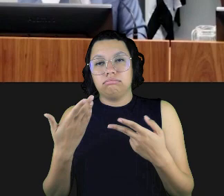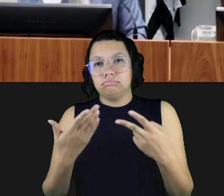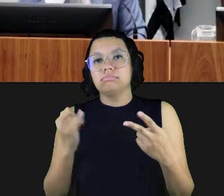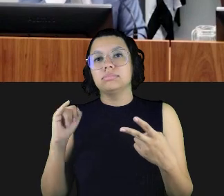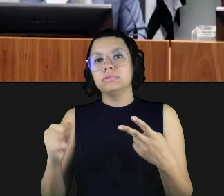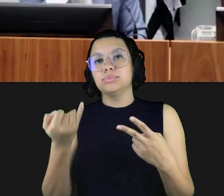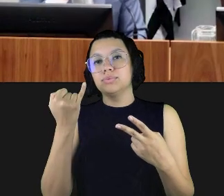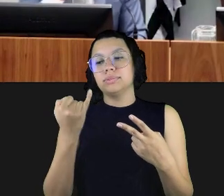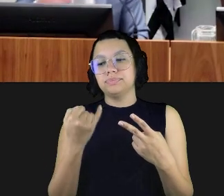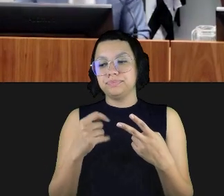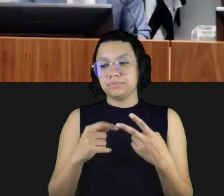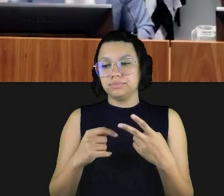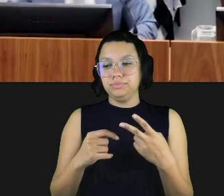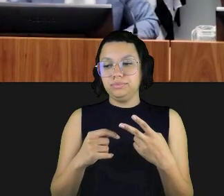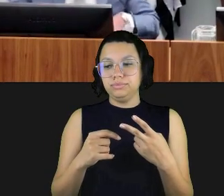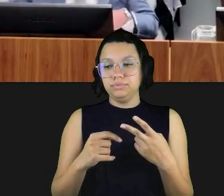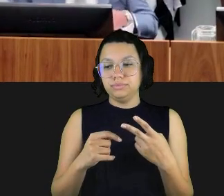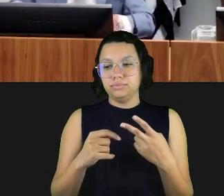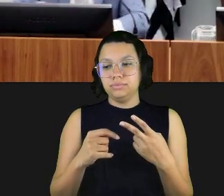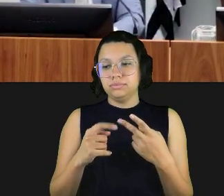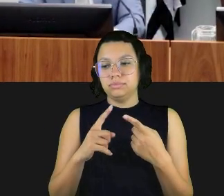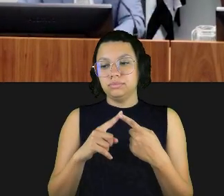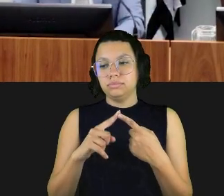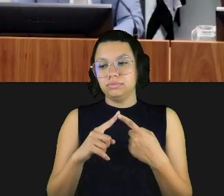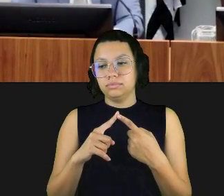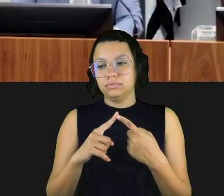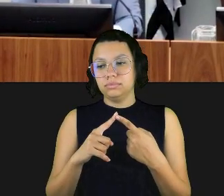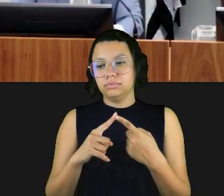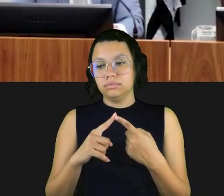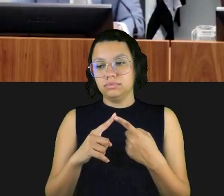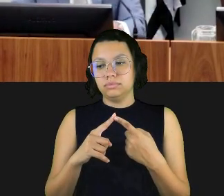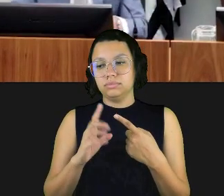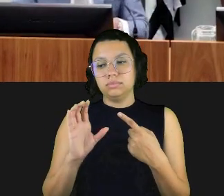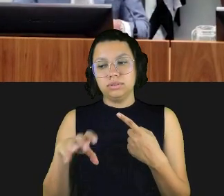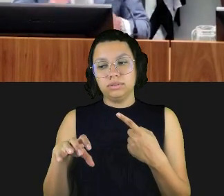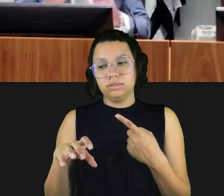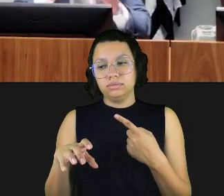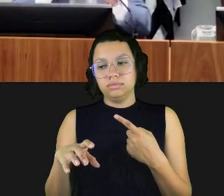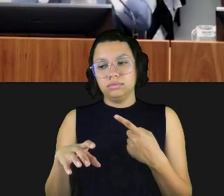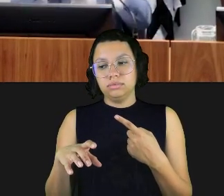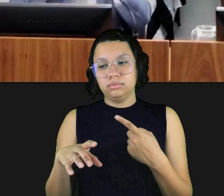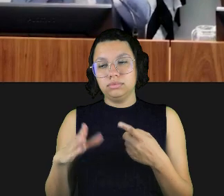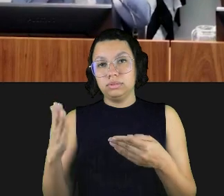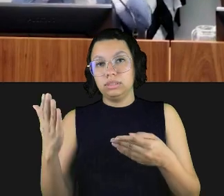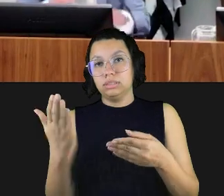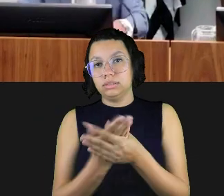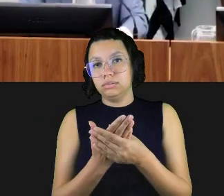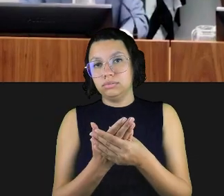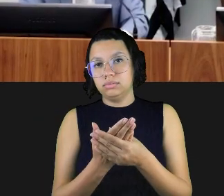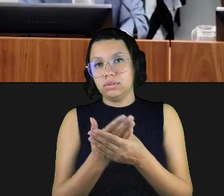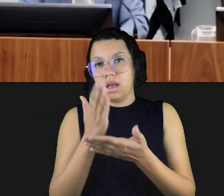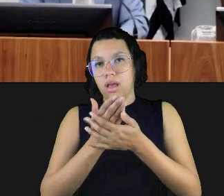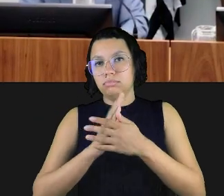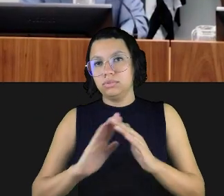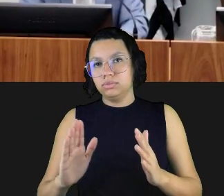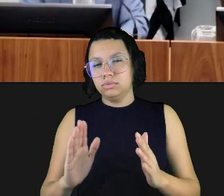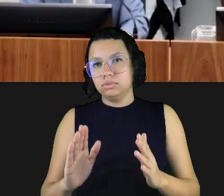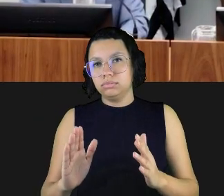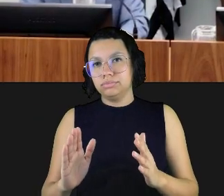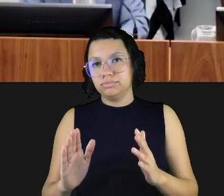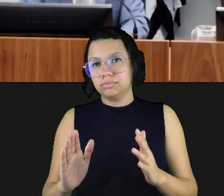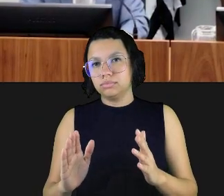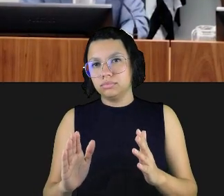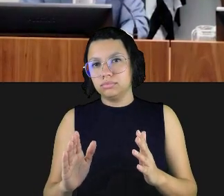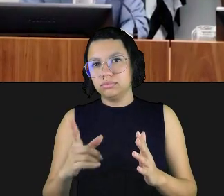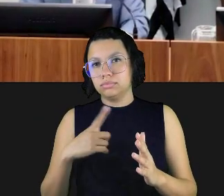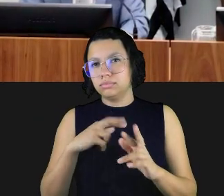Uma delas é a seguinte: na ação anulatória, existem diferenças, né, com relação